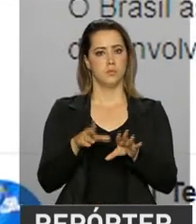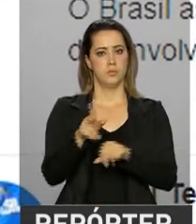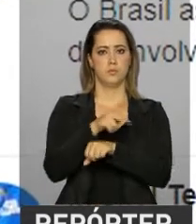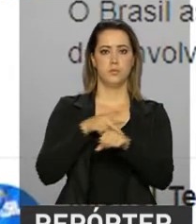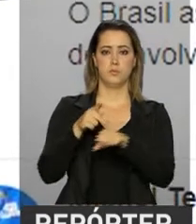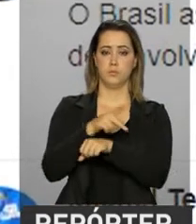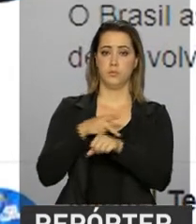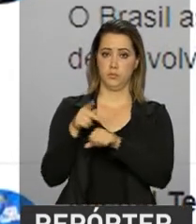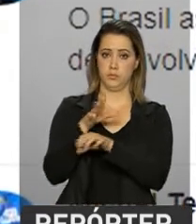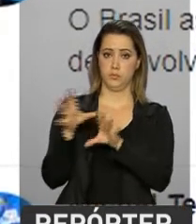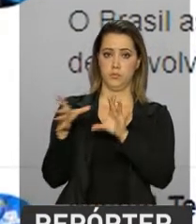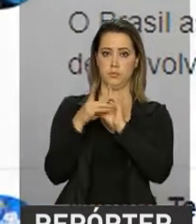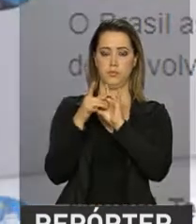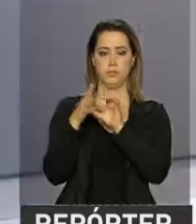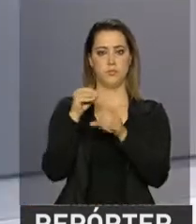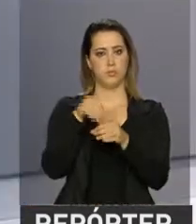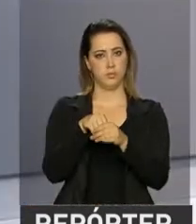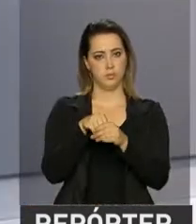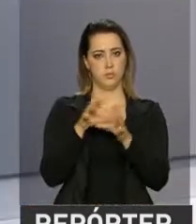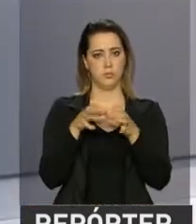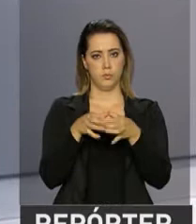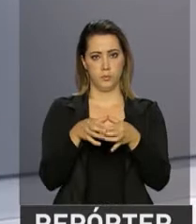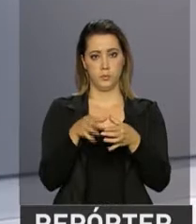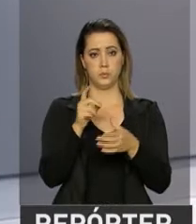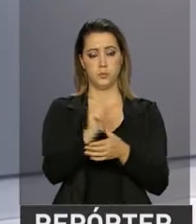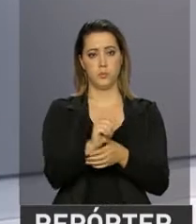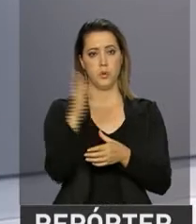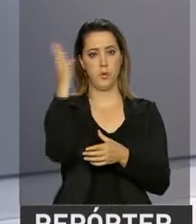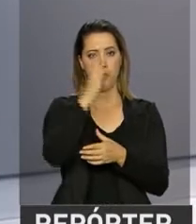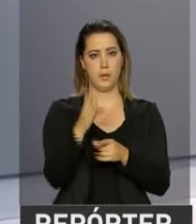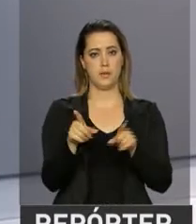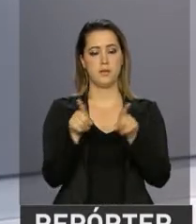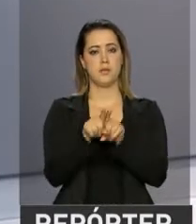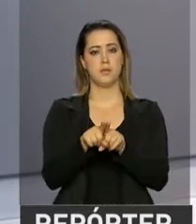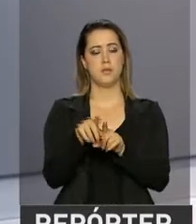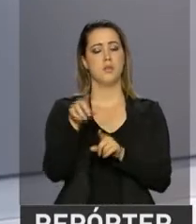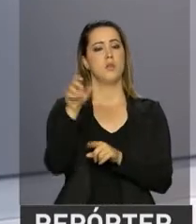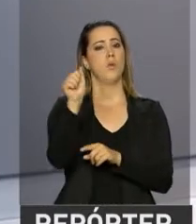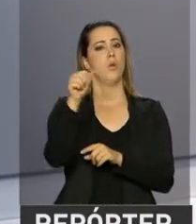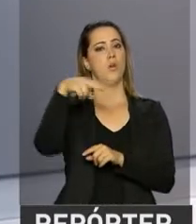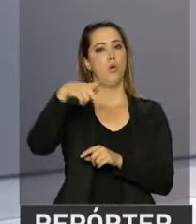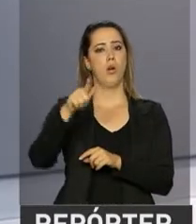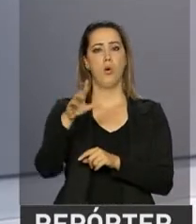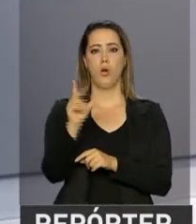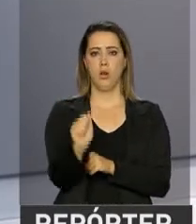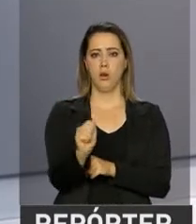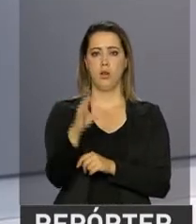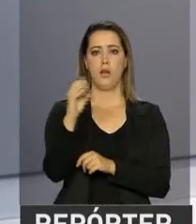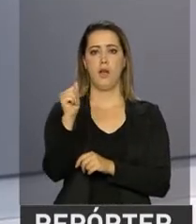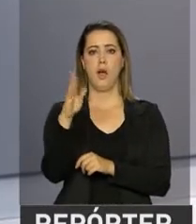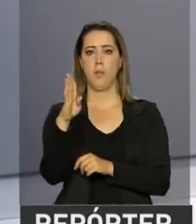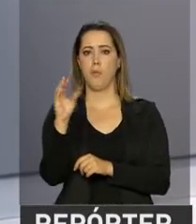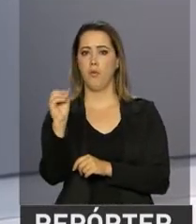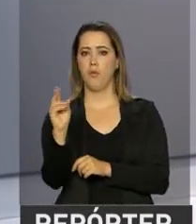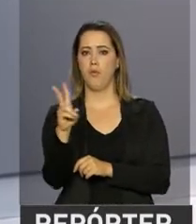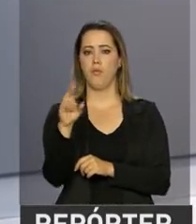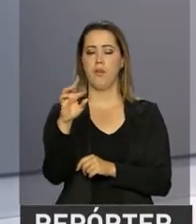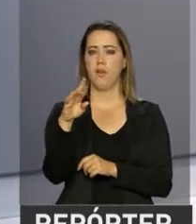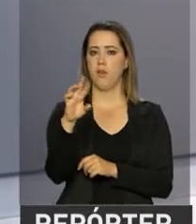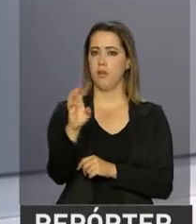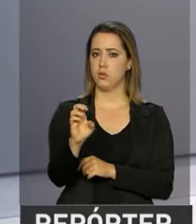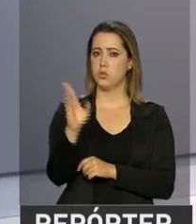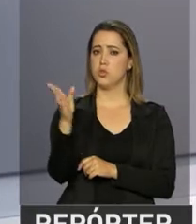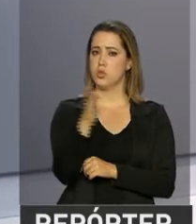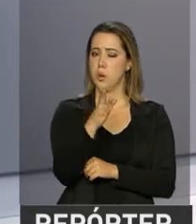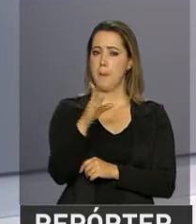das nações envolvidas além do brasil participam da cplp angola cabo verde guiné bissau guiné